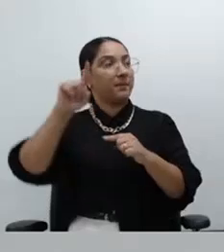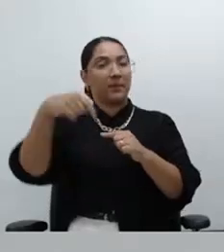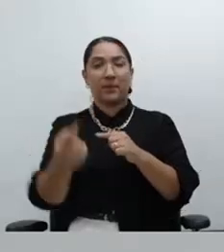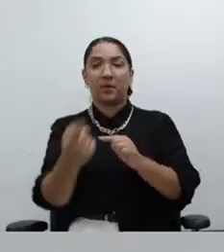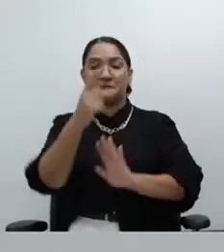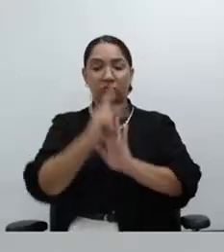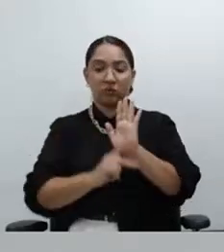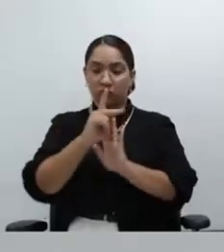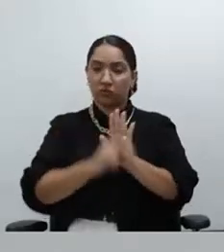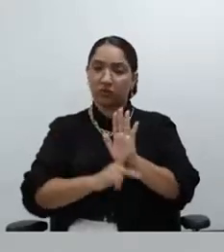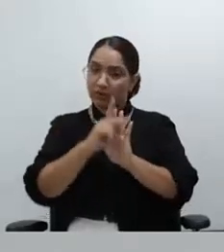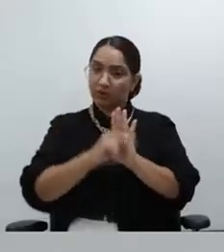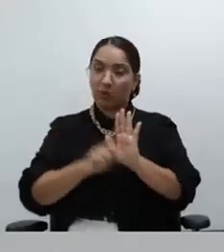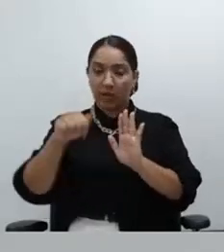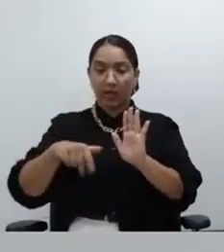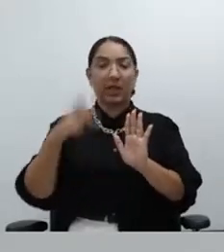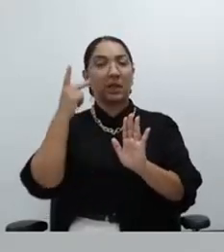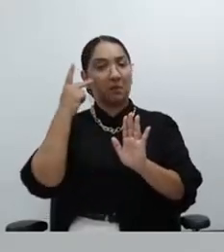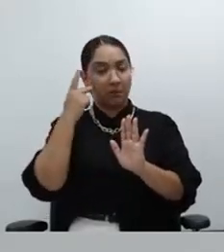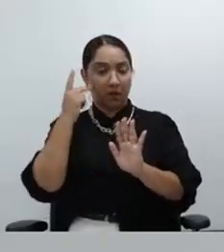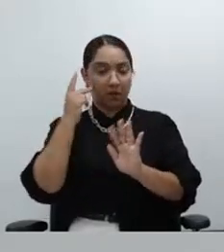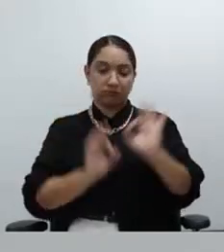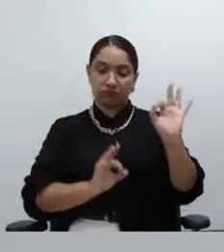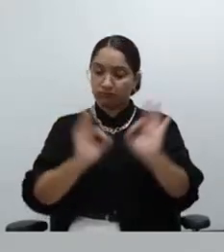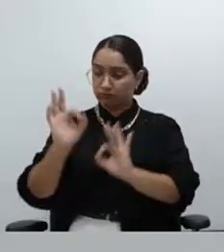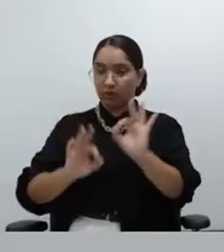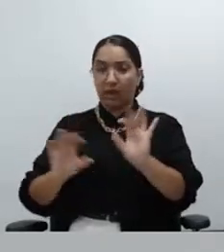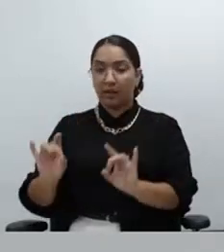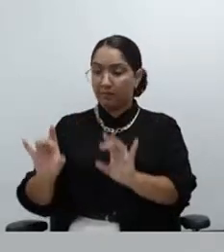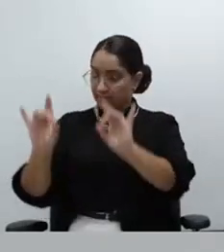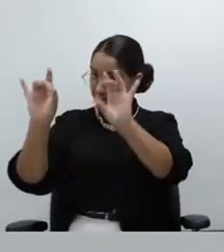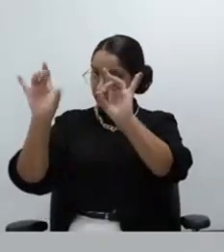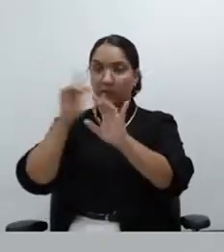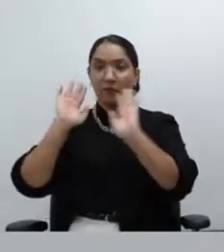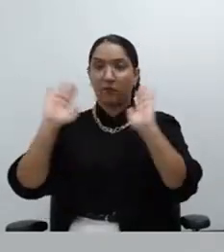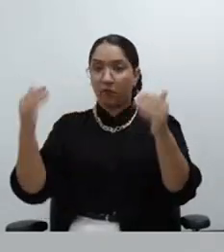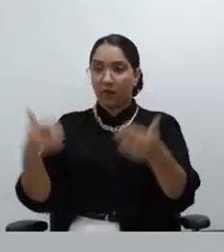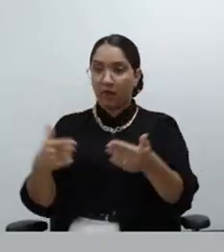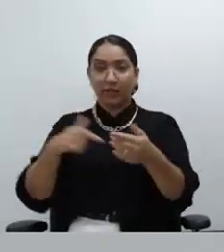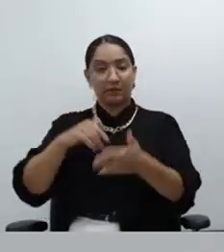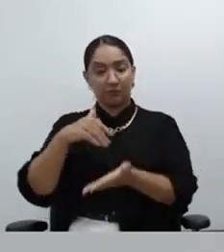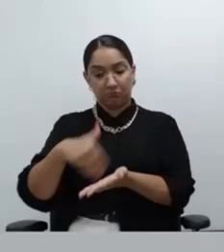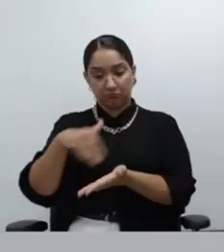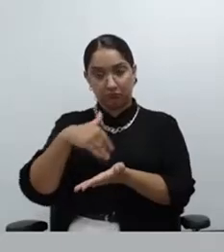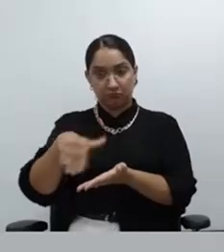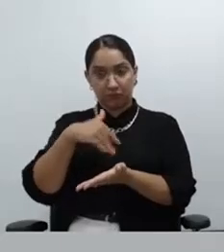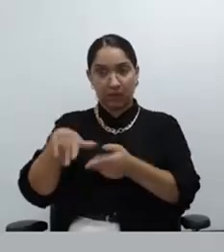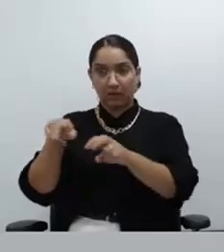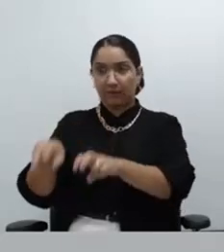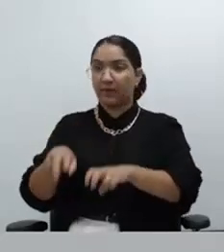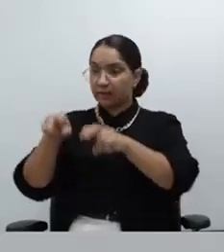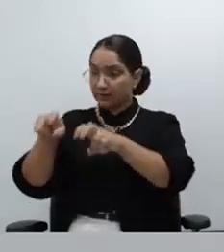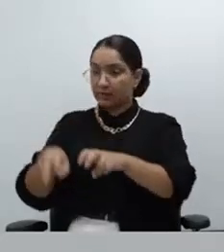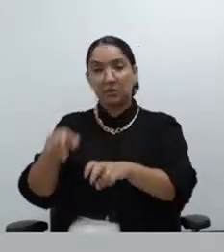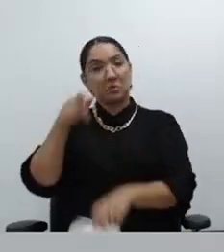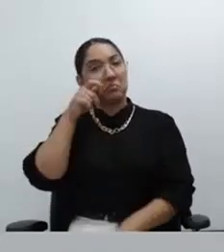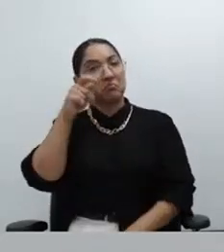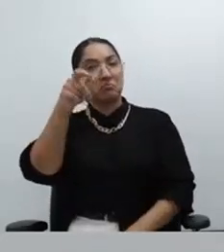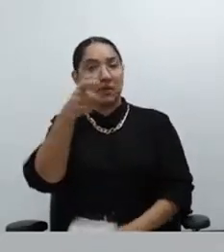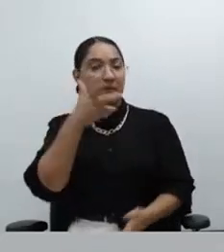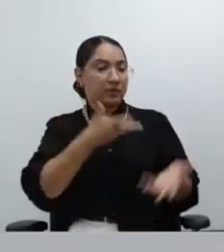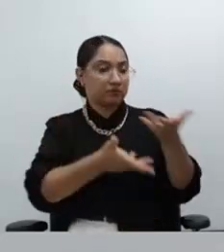de São Paulo, em termos de planejamento da Fazenda, especialmente. Foi uma oportunidade bastante interessante para as